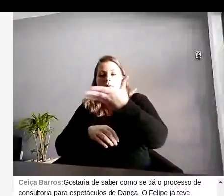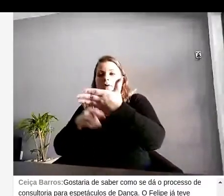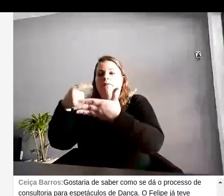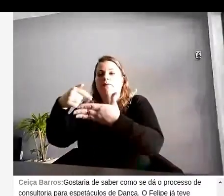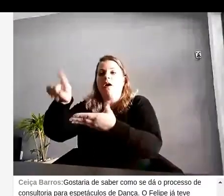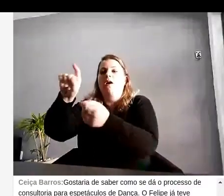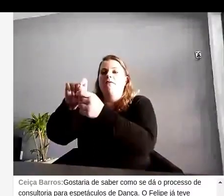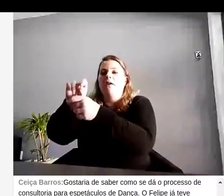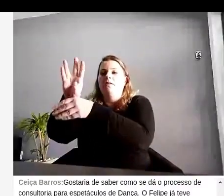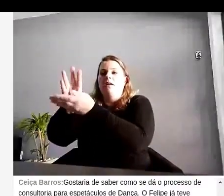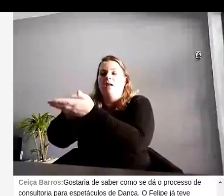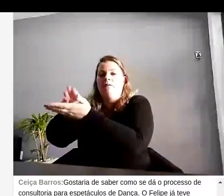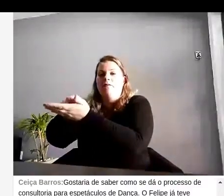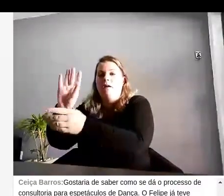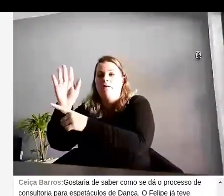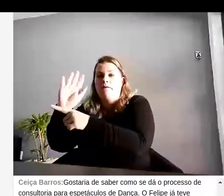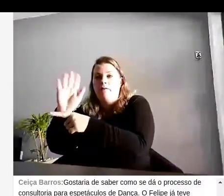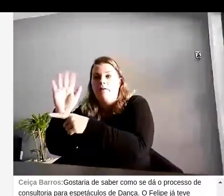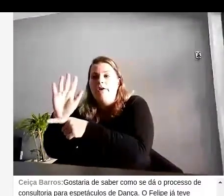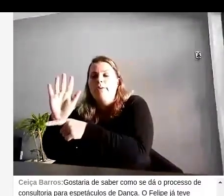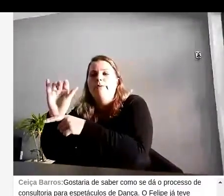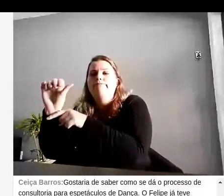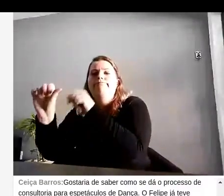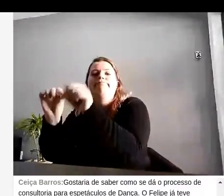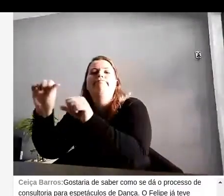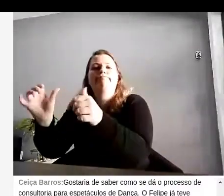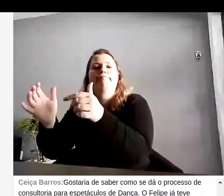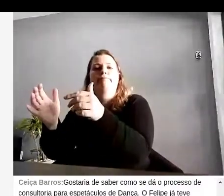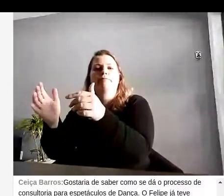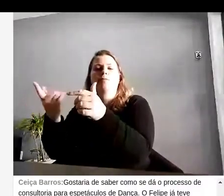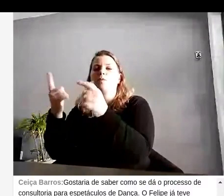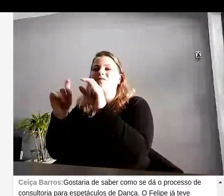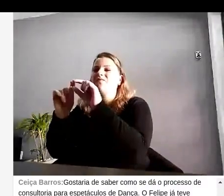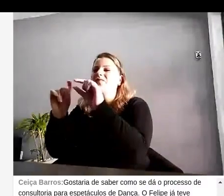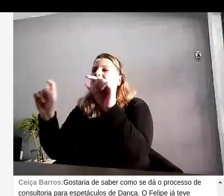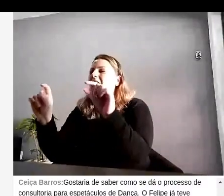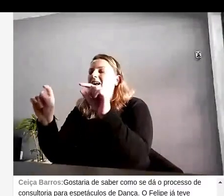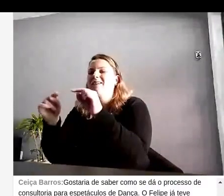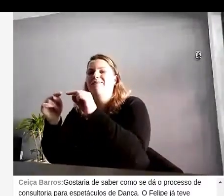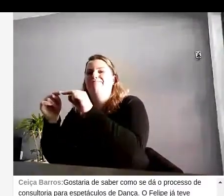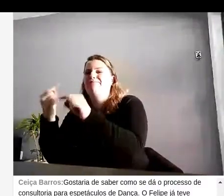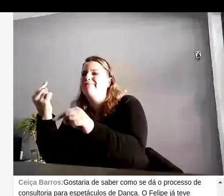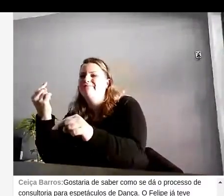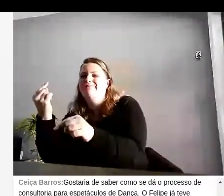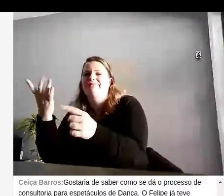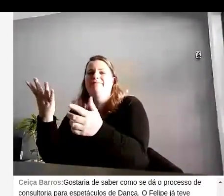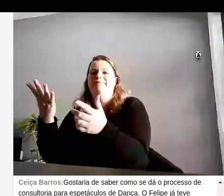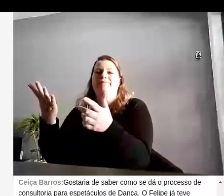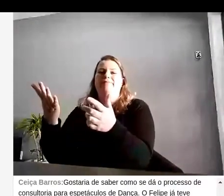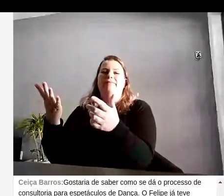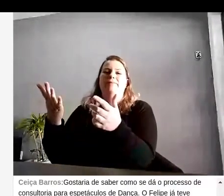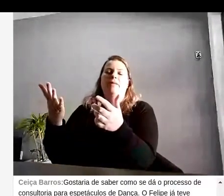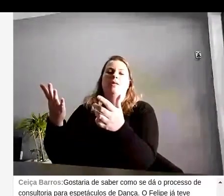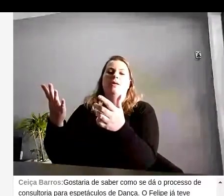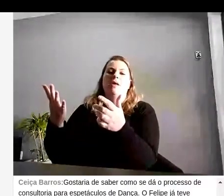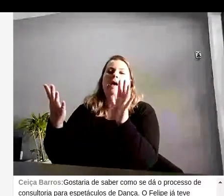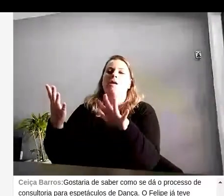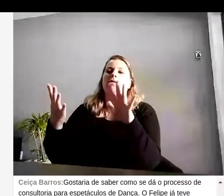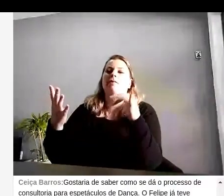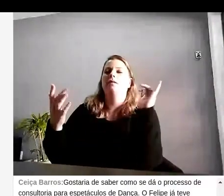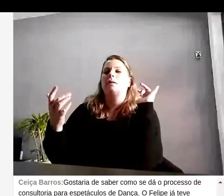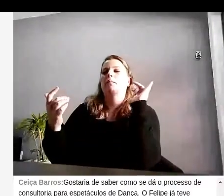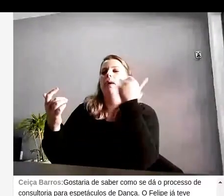Ou seja, é uma frase que se pensava que caberia, não cabe, tem que modificar. Ou a locução, ela é muito arrastada ou